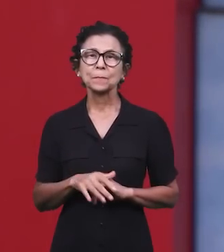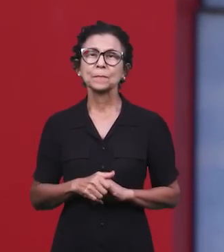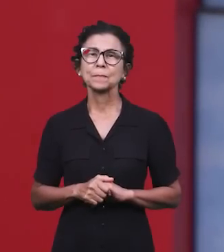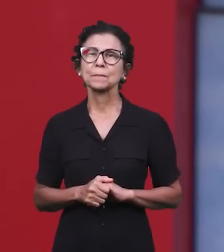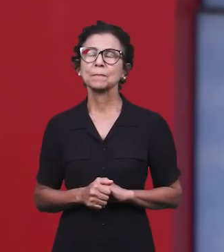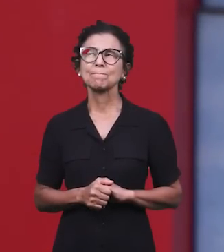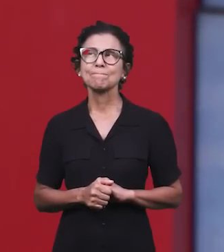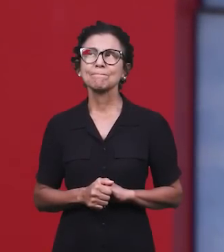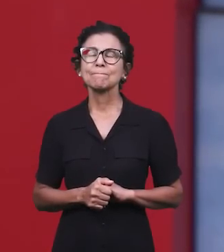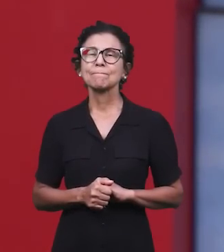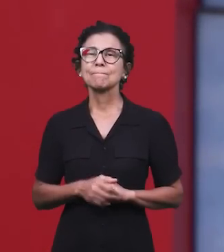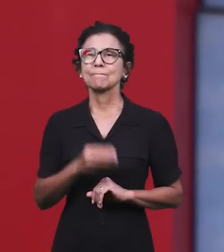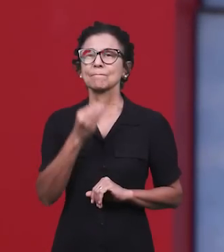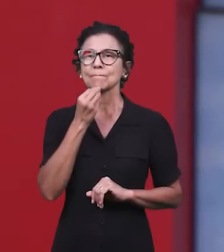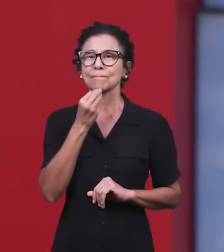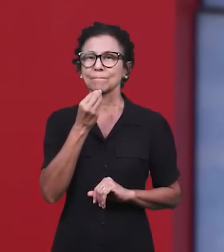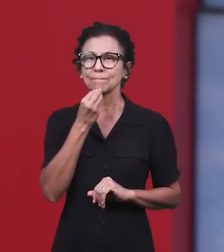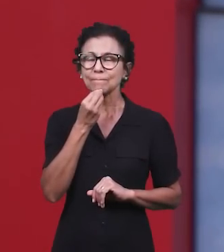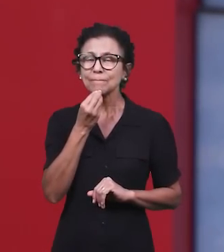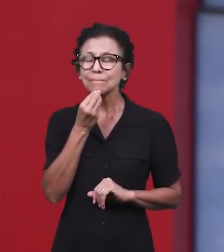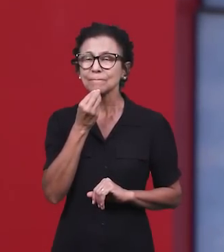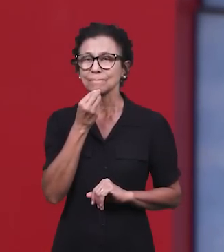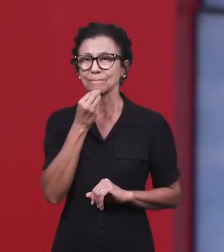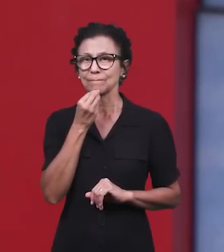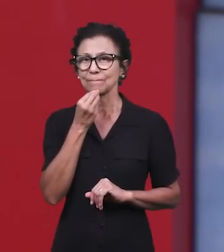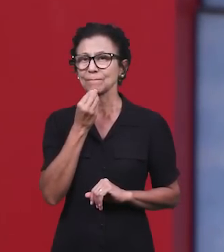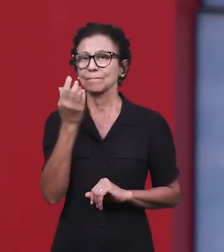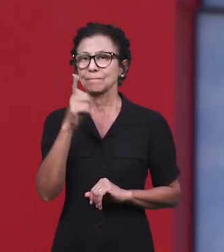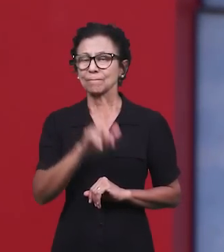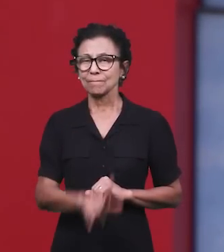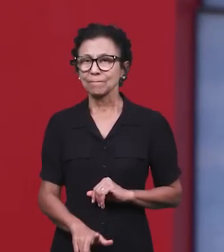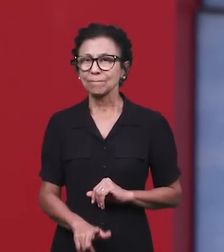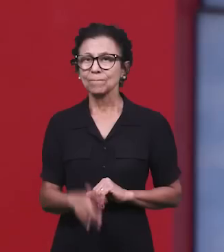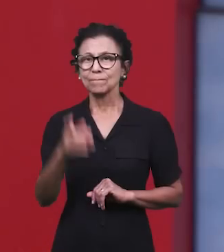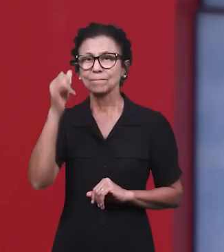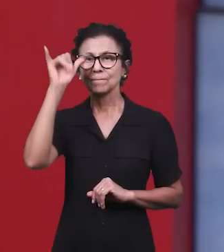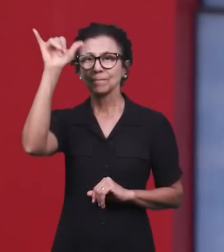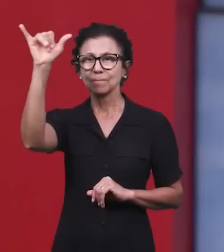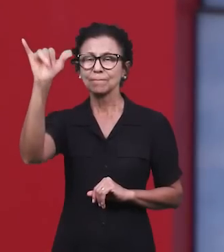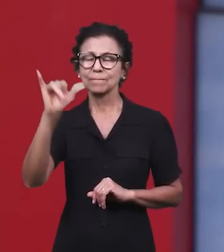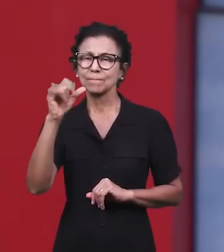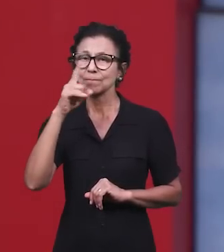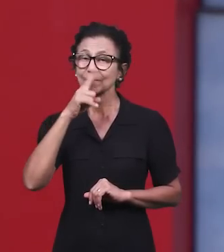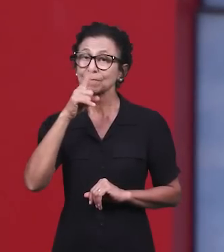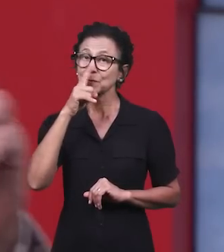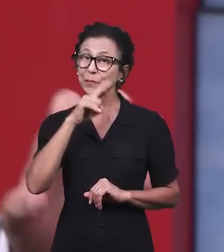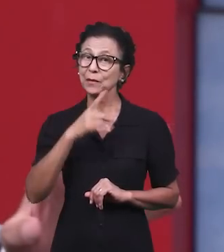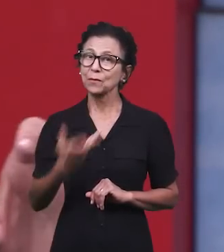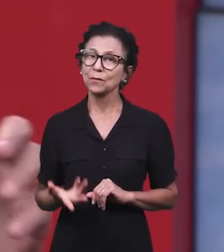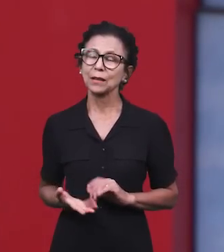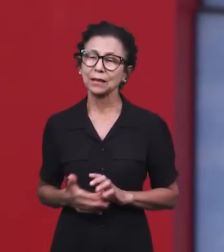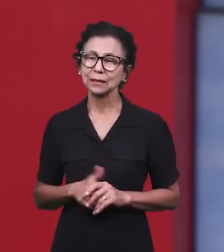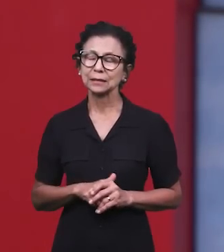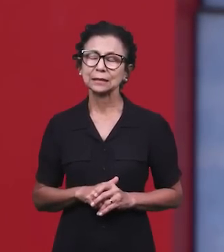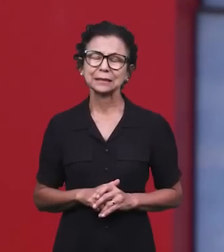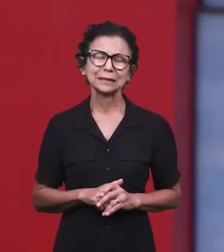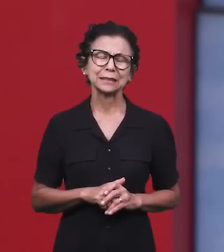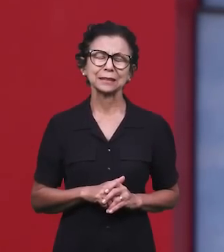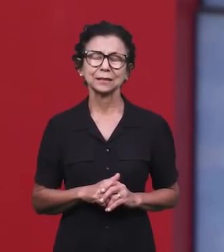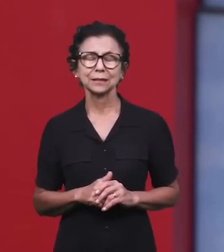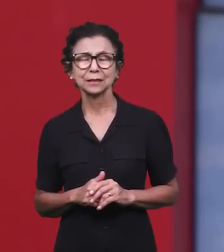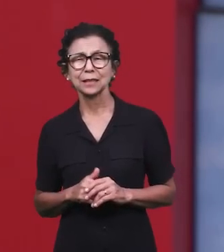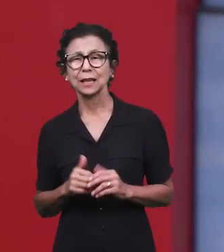a brecha que damos. Não é interessante isso? Então, você fez uma situação que não devia, você entrou em dificuldade, você criou um problema,